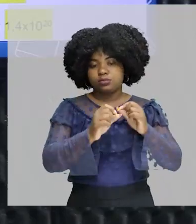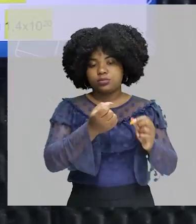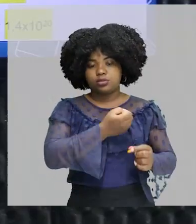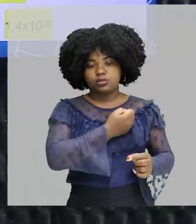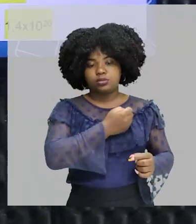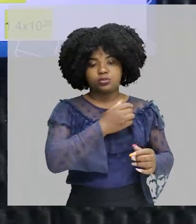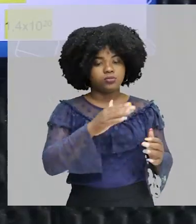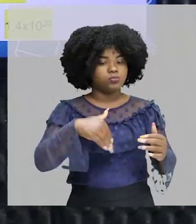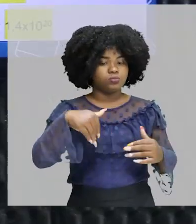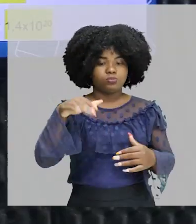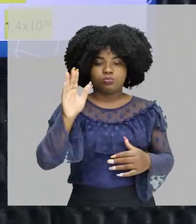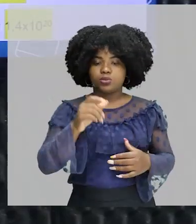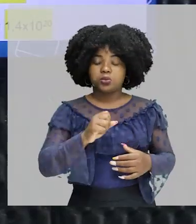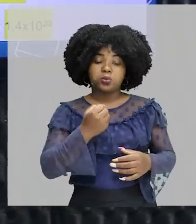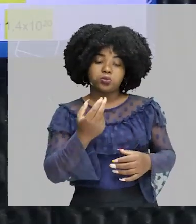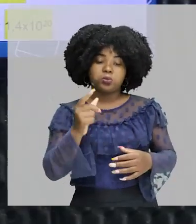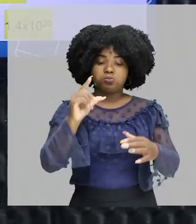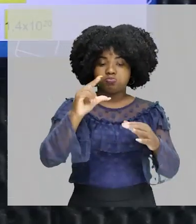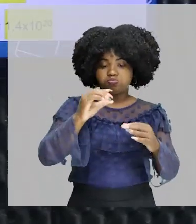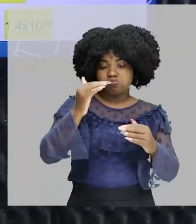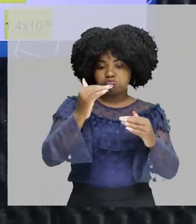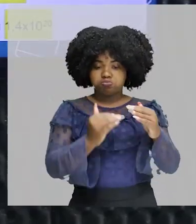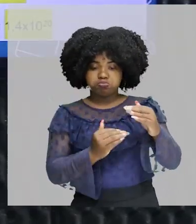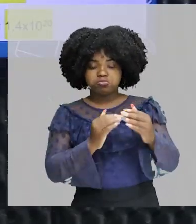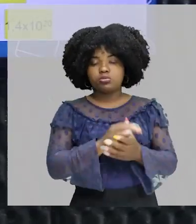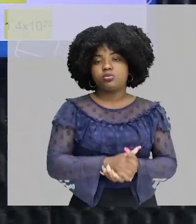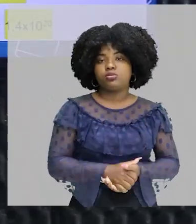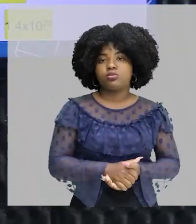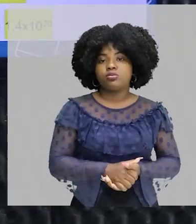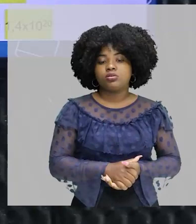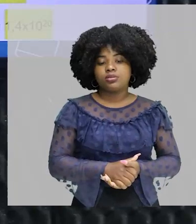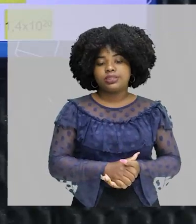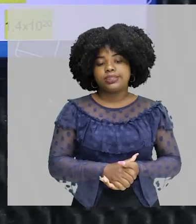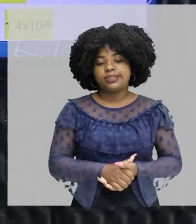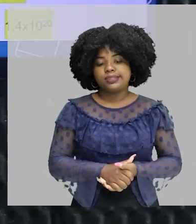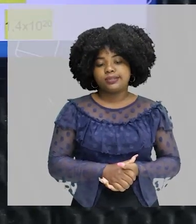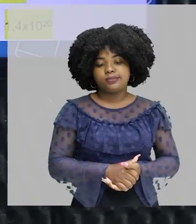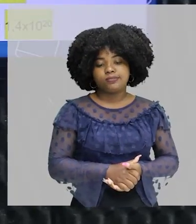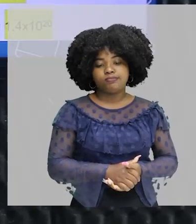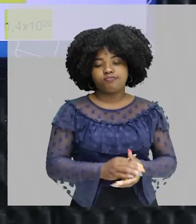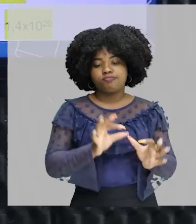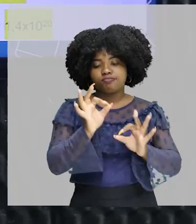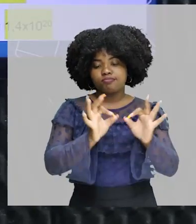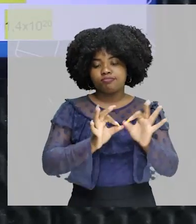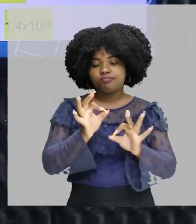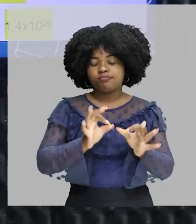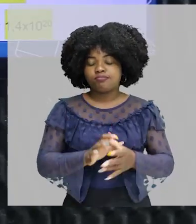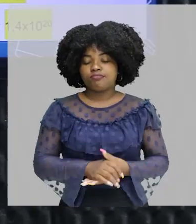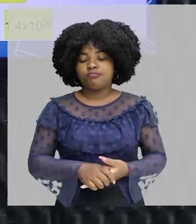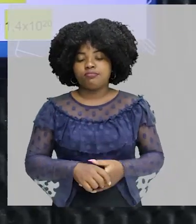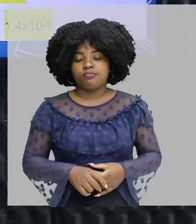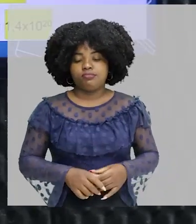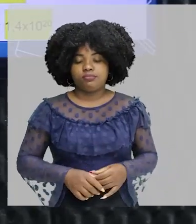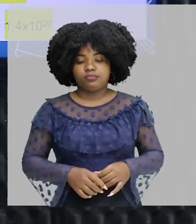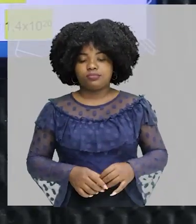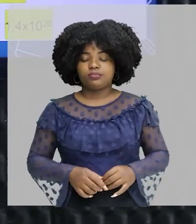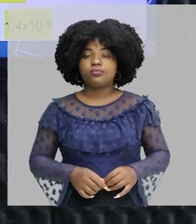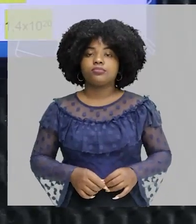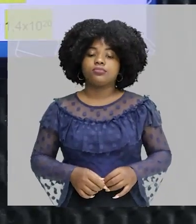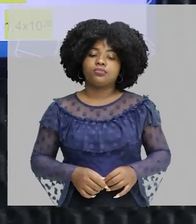ou números muito pequenos. Então, vamos lá. Turminha, nós vamos aqui fazer